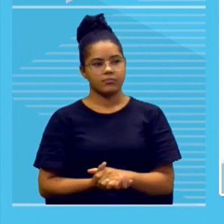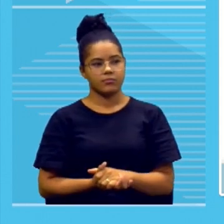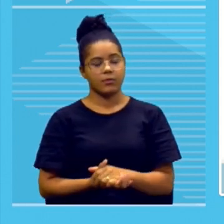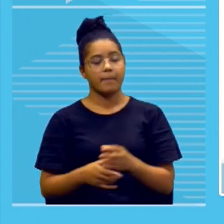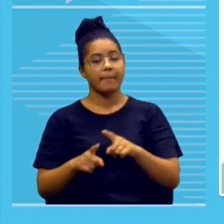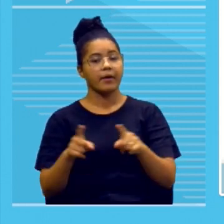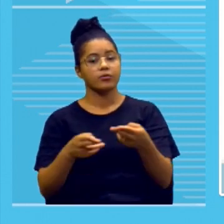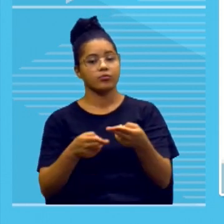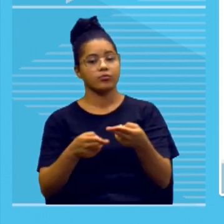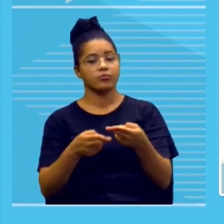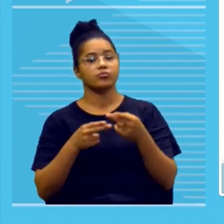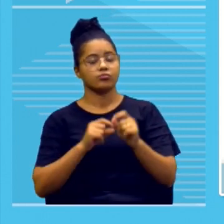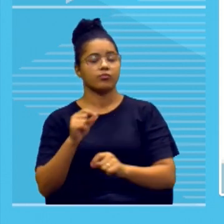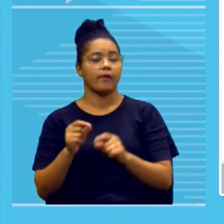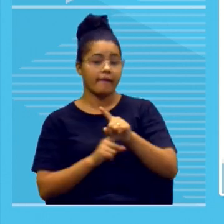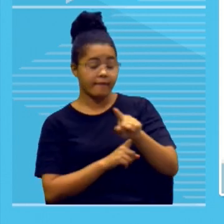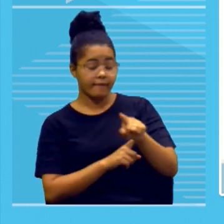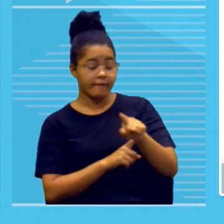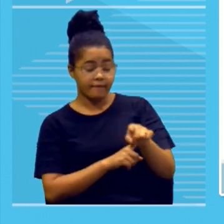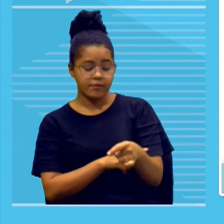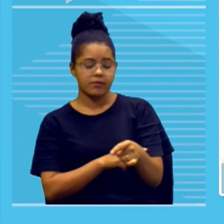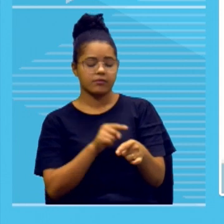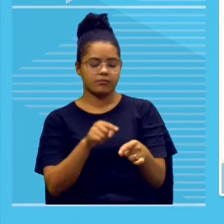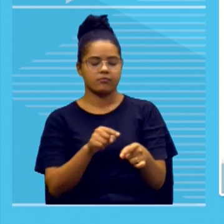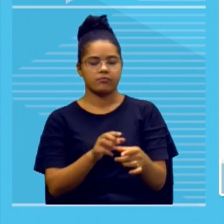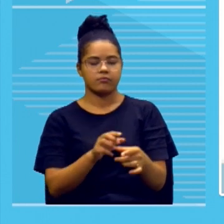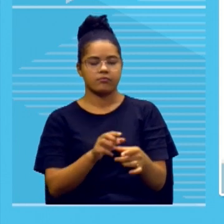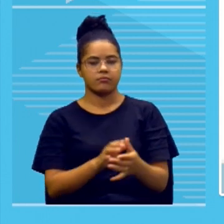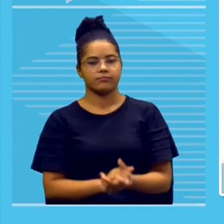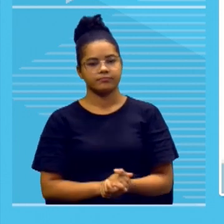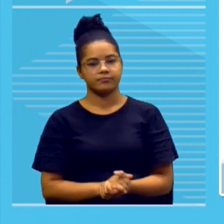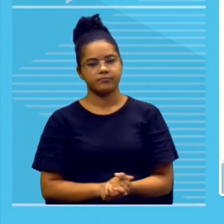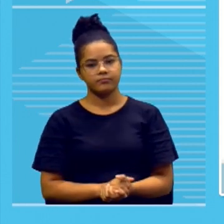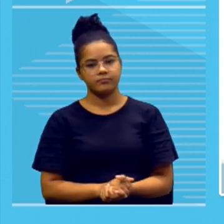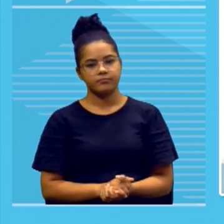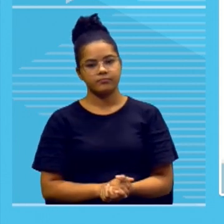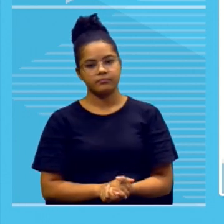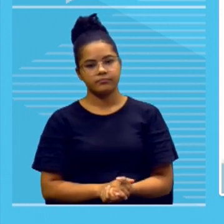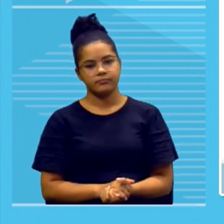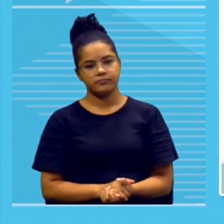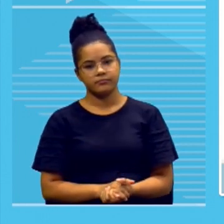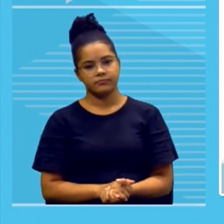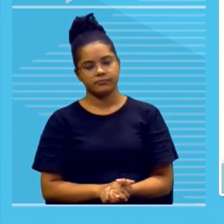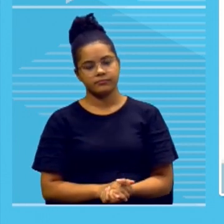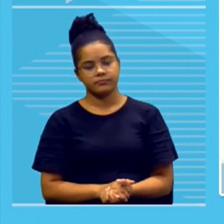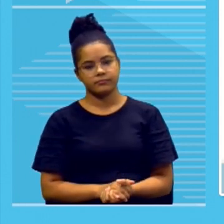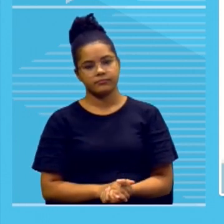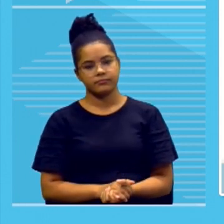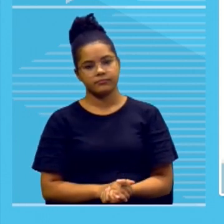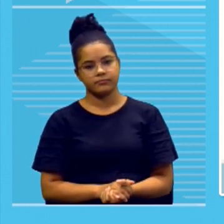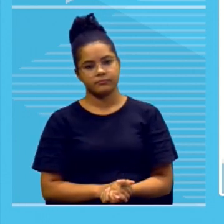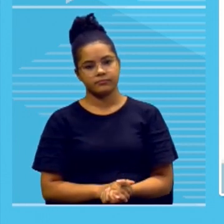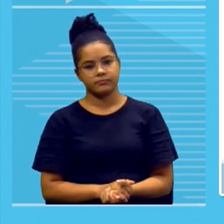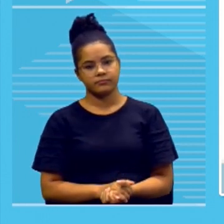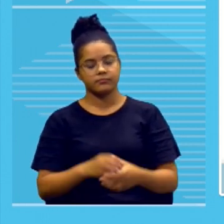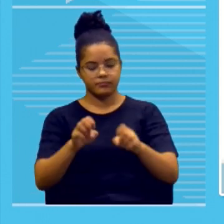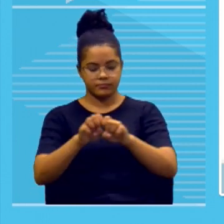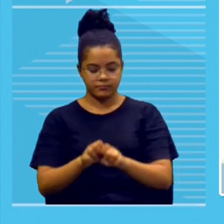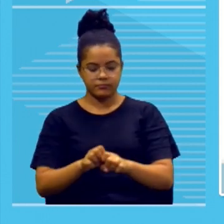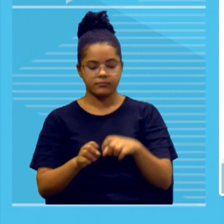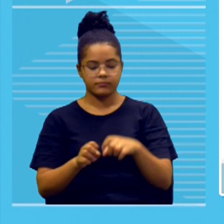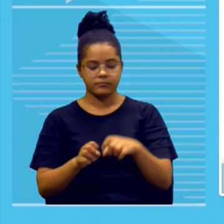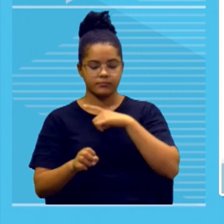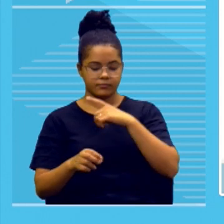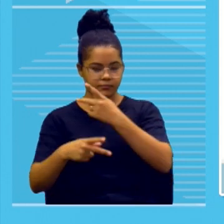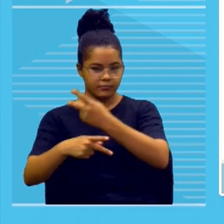vírgulas. Caso eu tenha o pronome relativo e nada de vírgula, a